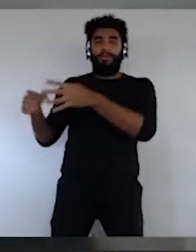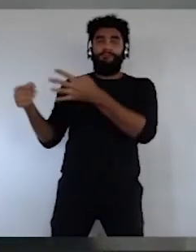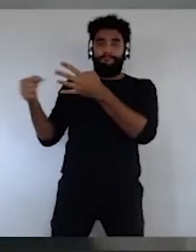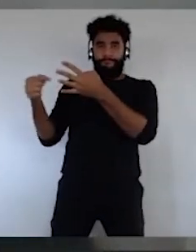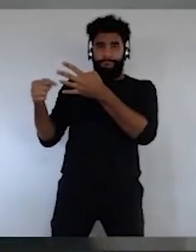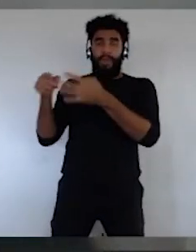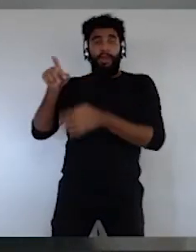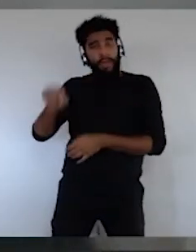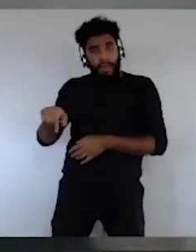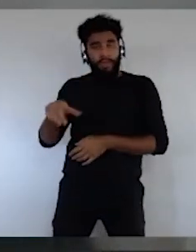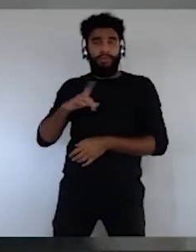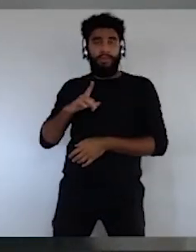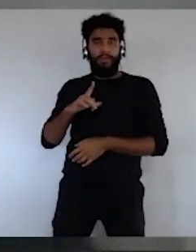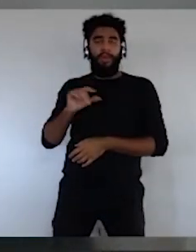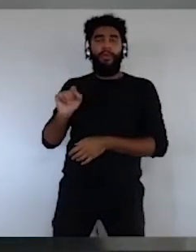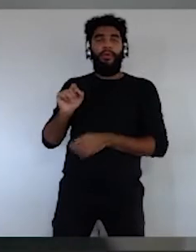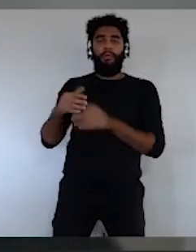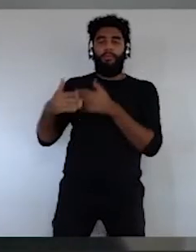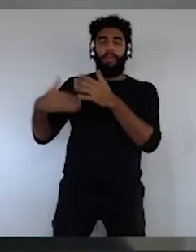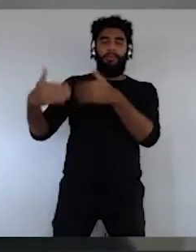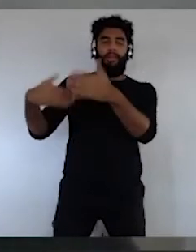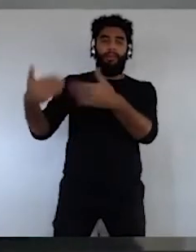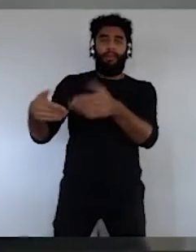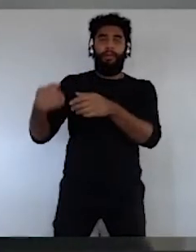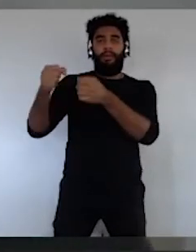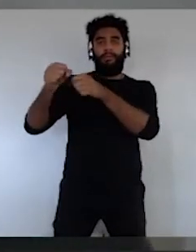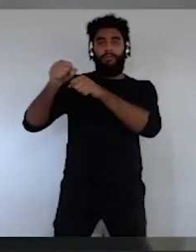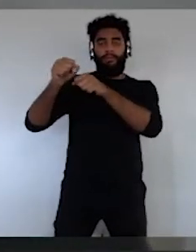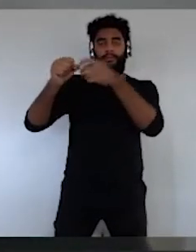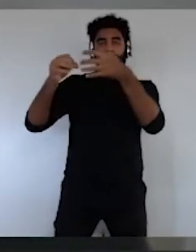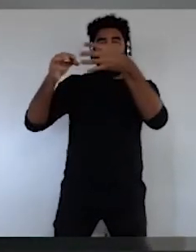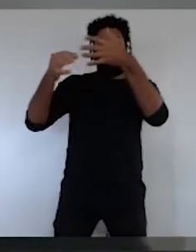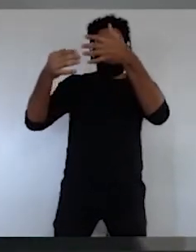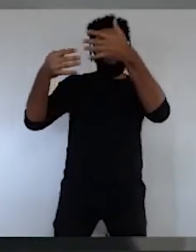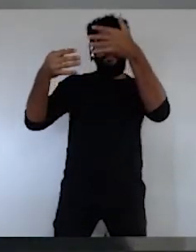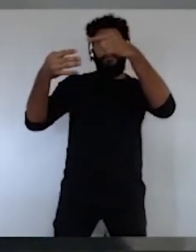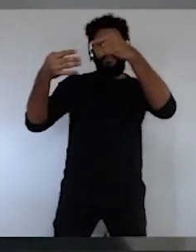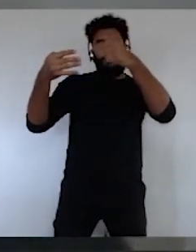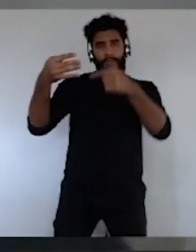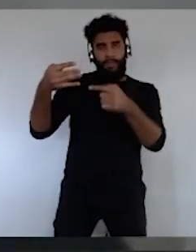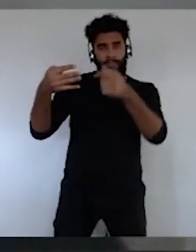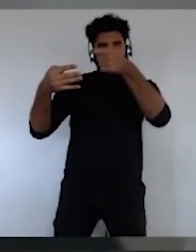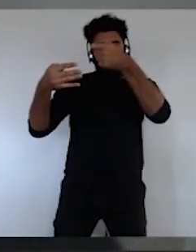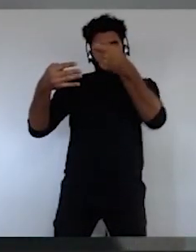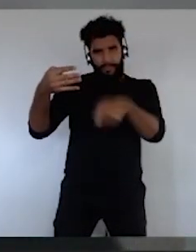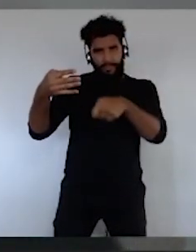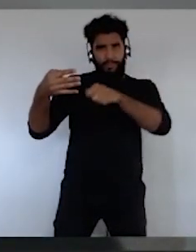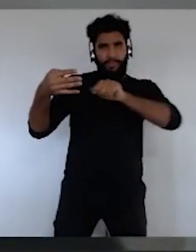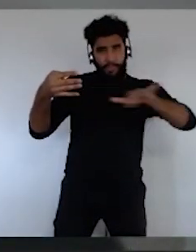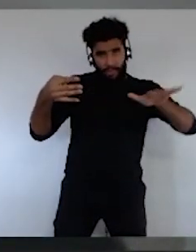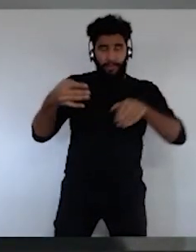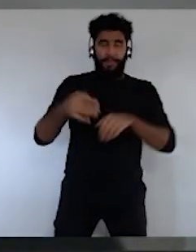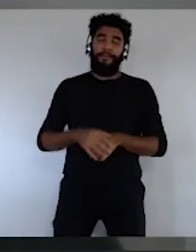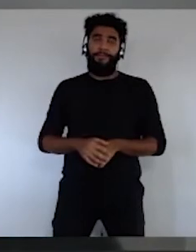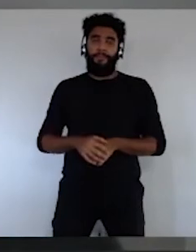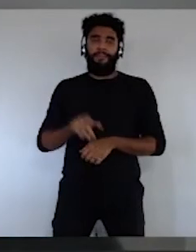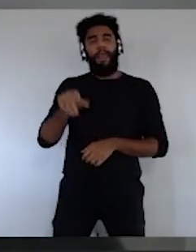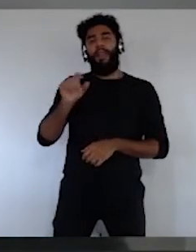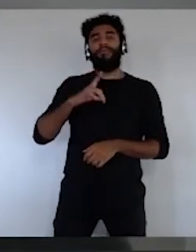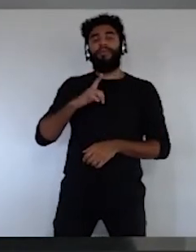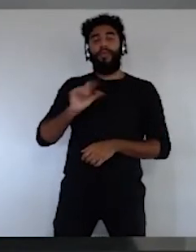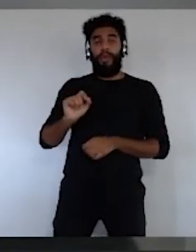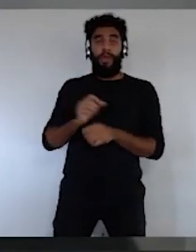devolução, não devolvido, tranca a pauta. Tranca as pautas. Aí os colegas que estão com processo para serem julgados